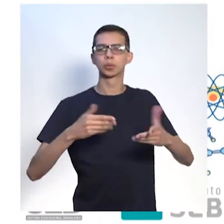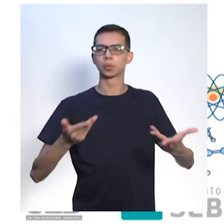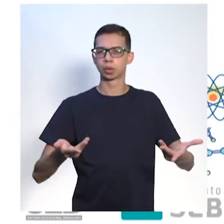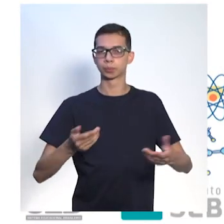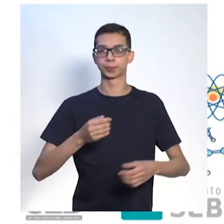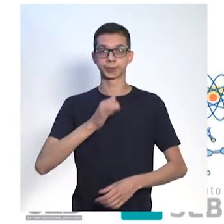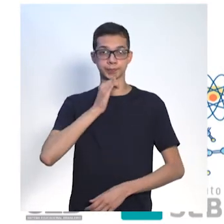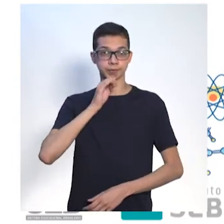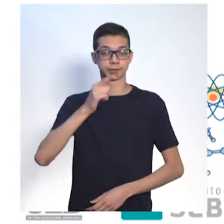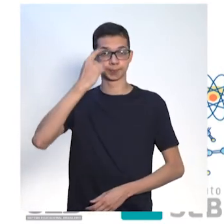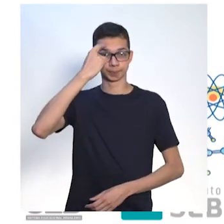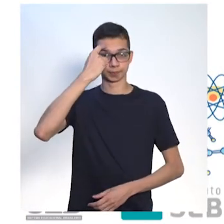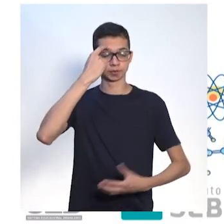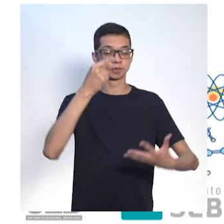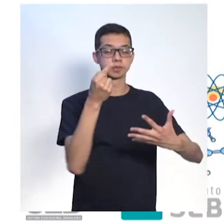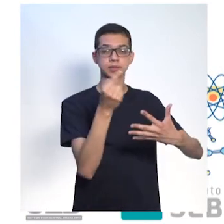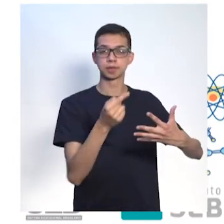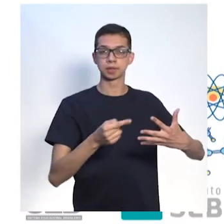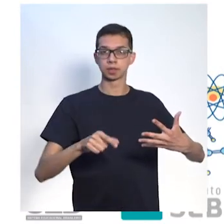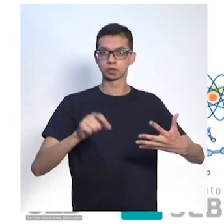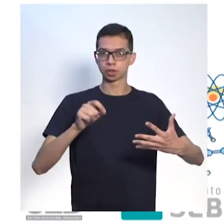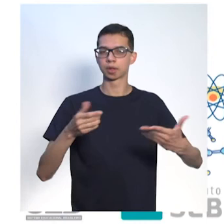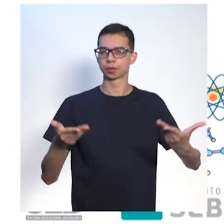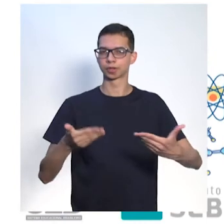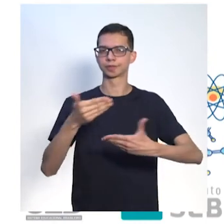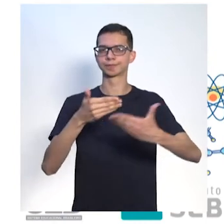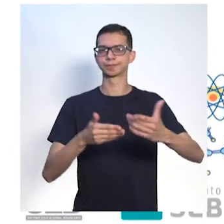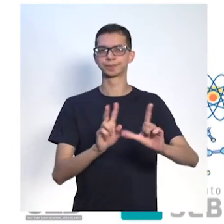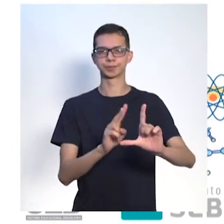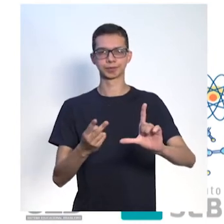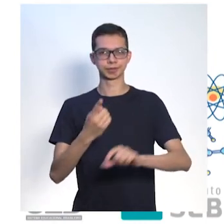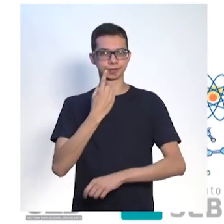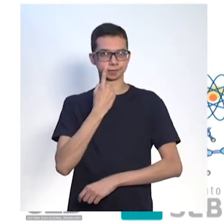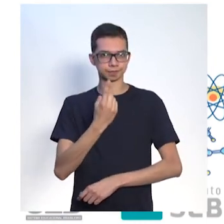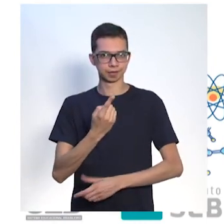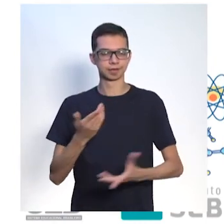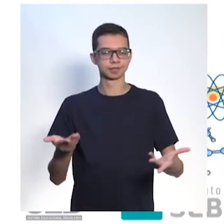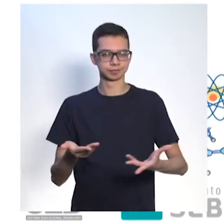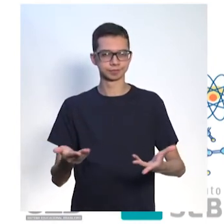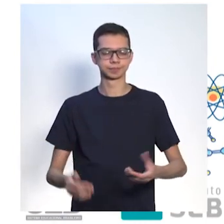penso nessas opções, vamos no próximo slide. Você vai ver, mesmo morando